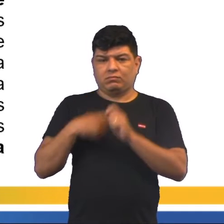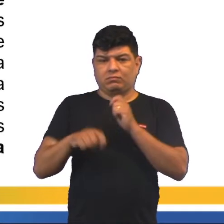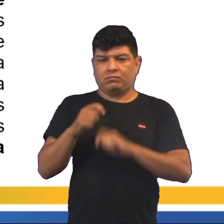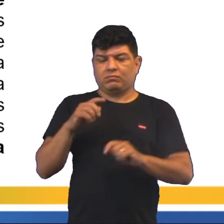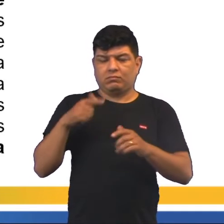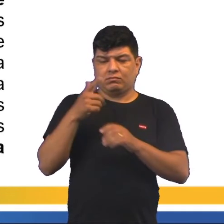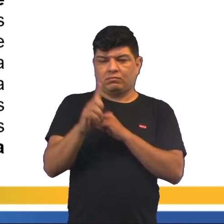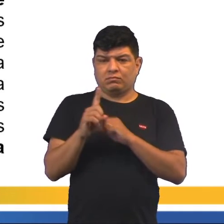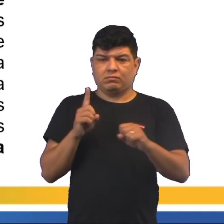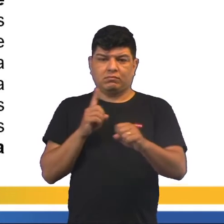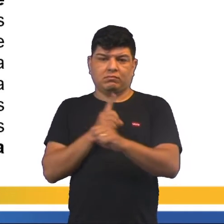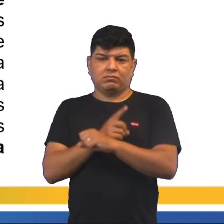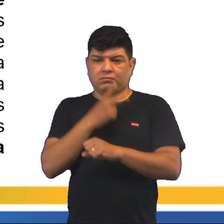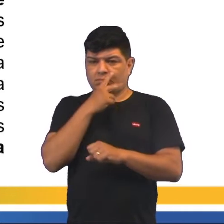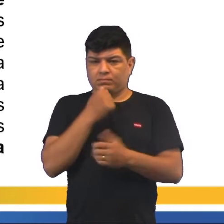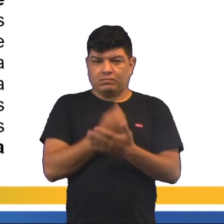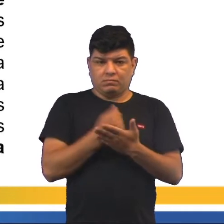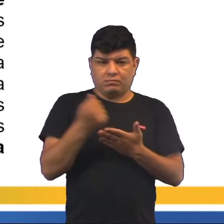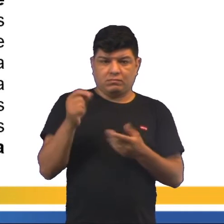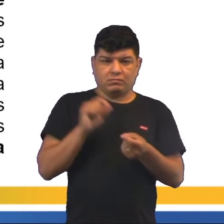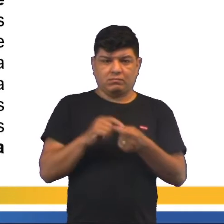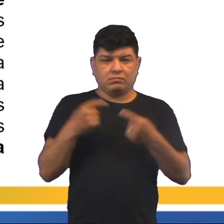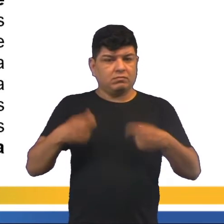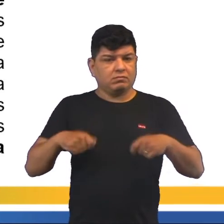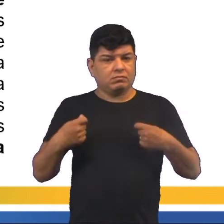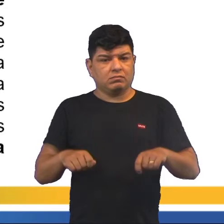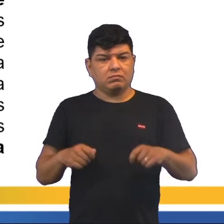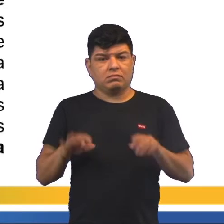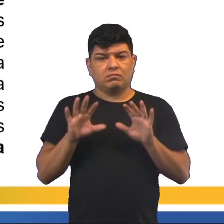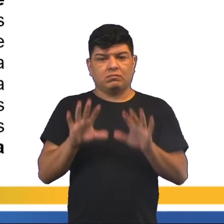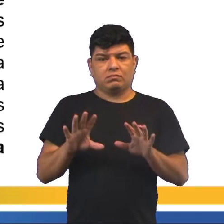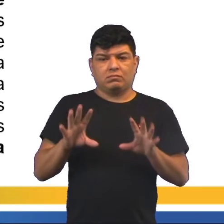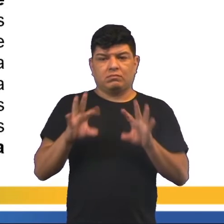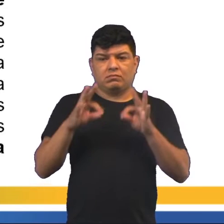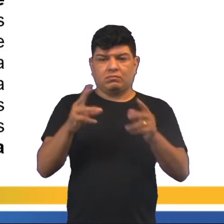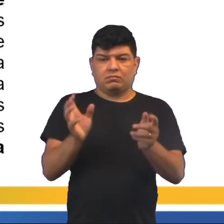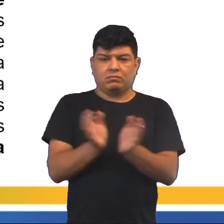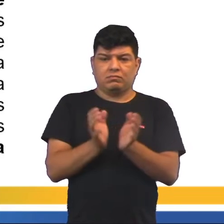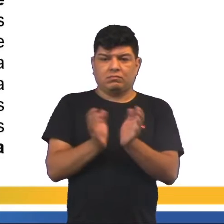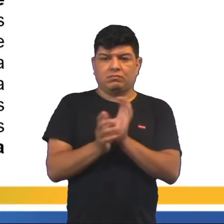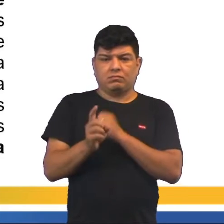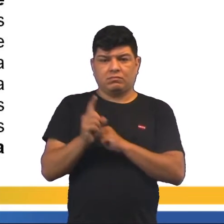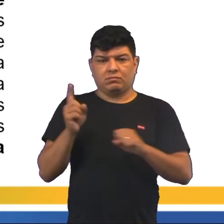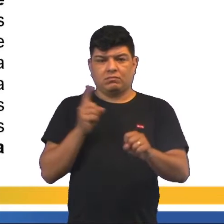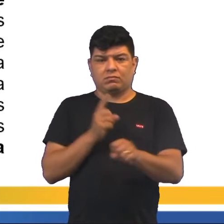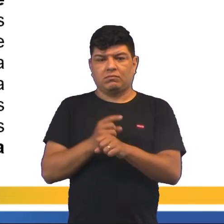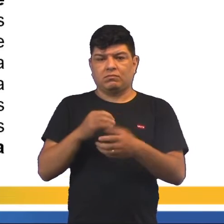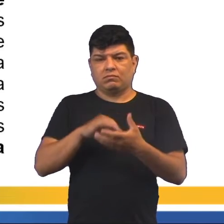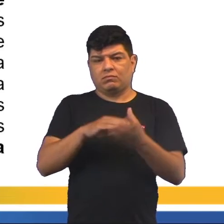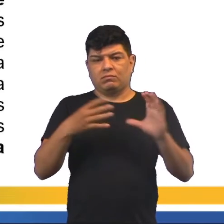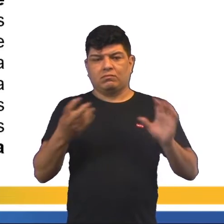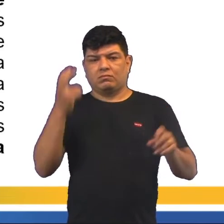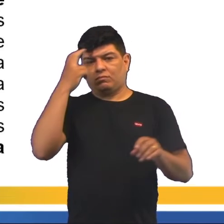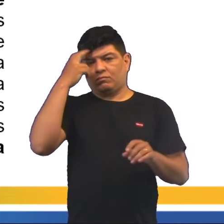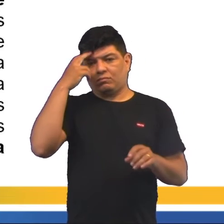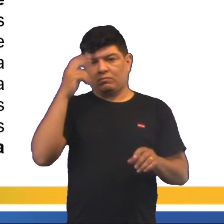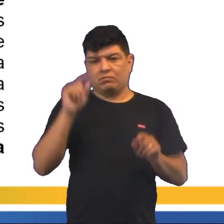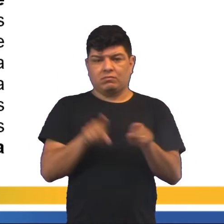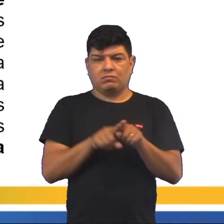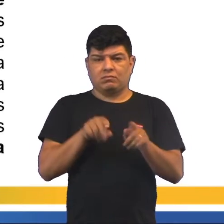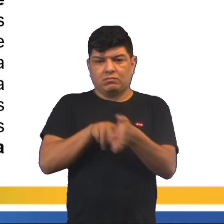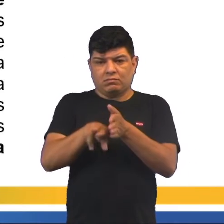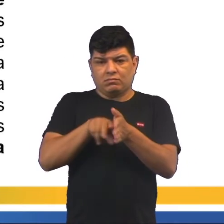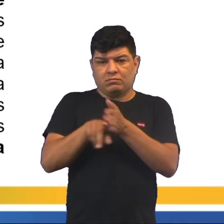econômica entre os grupos de uma sociedade, né? A premissa básica das ações afirmativas é promover igualdade de acesso